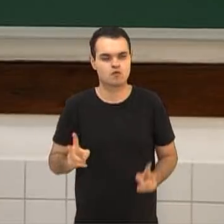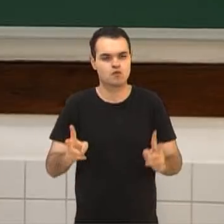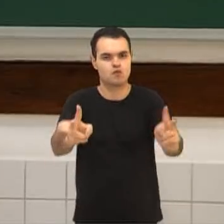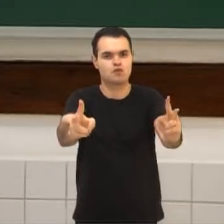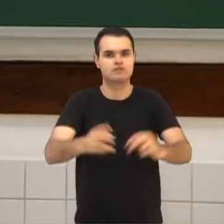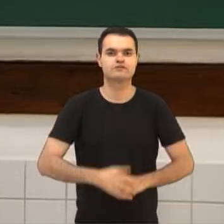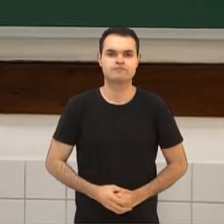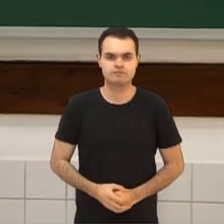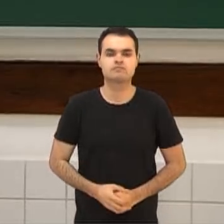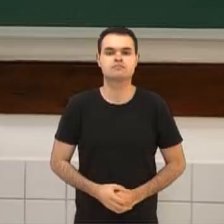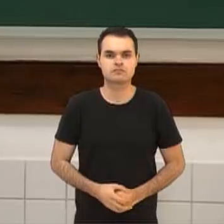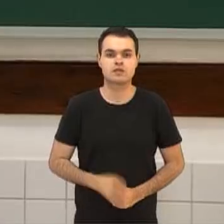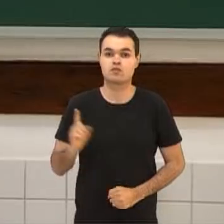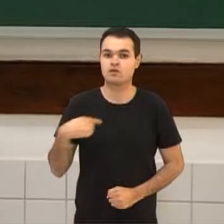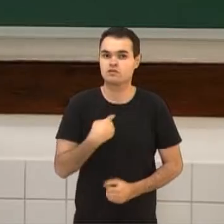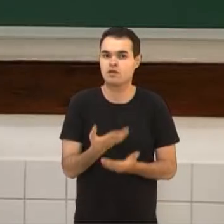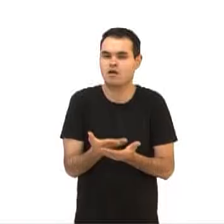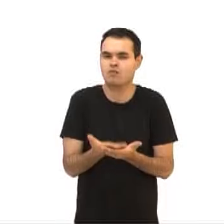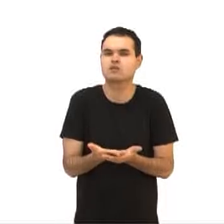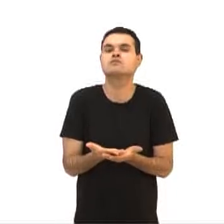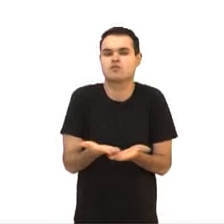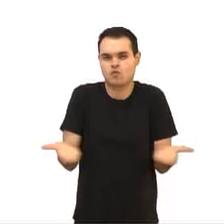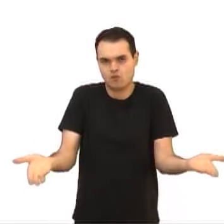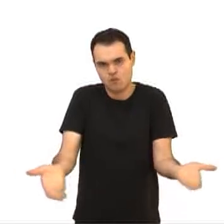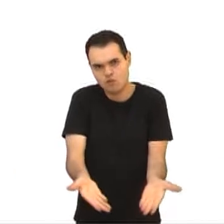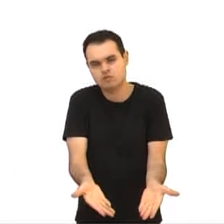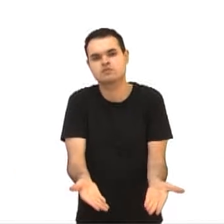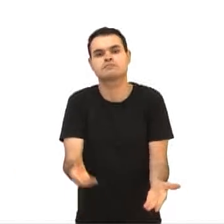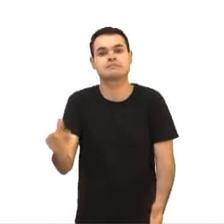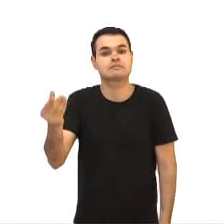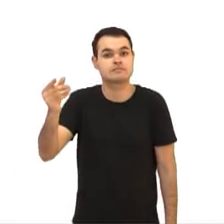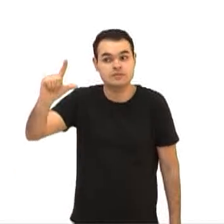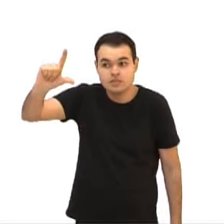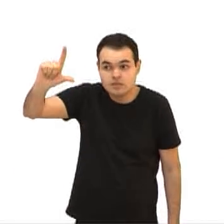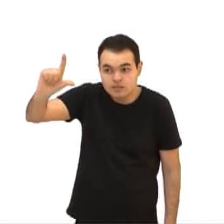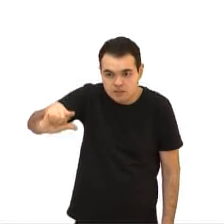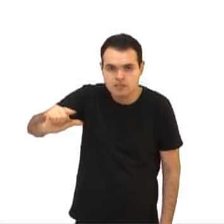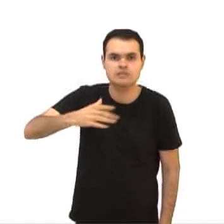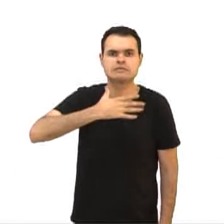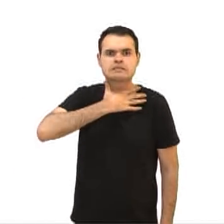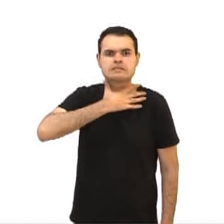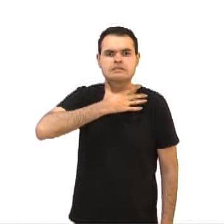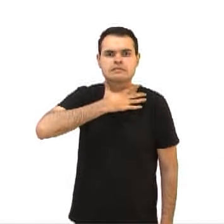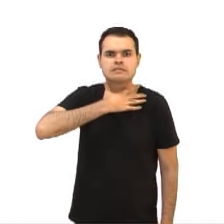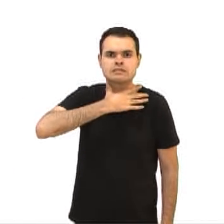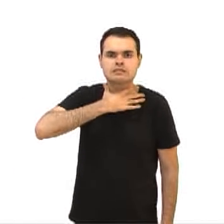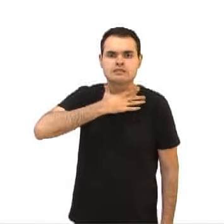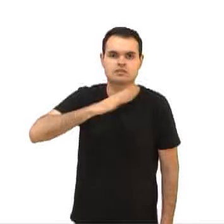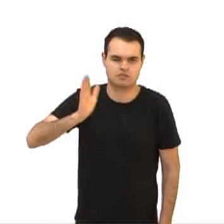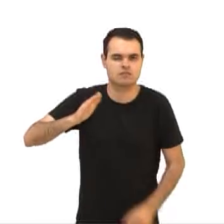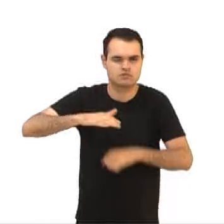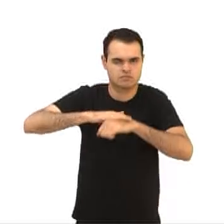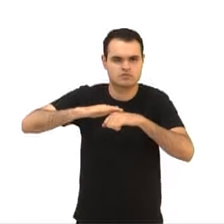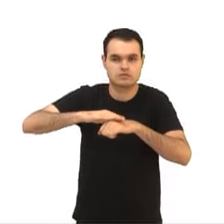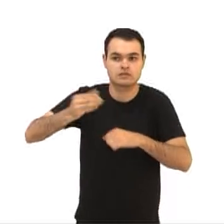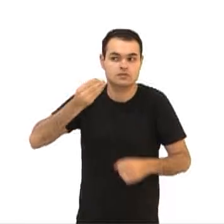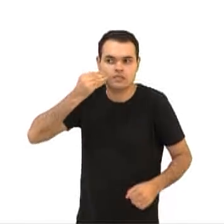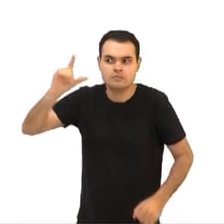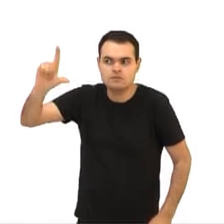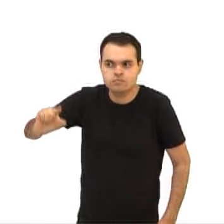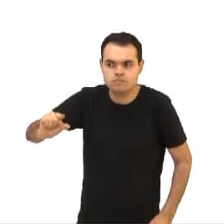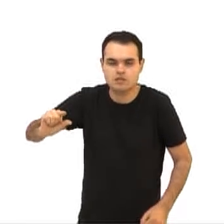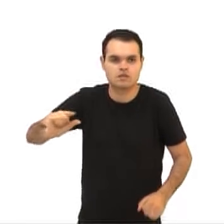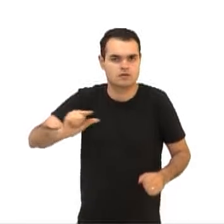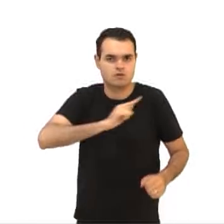Continuando, então, nossa aulinha de hoje, para diminuir os efeitos dessa crise que nós conversamos, o governo criou